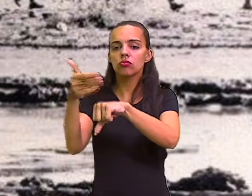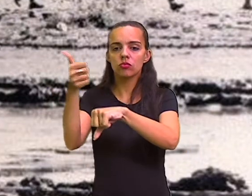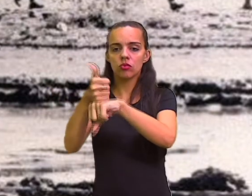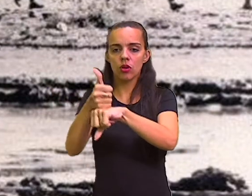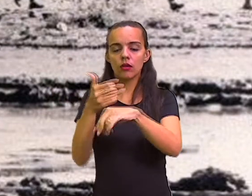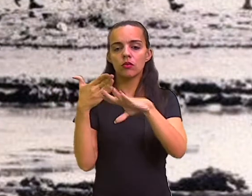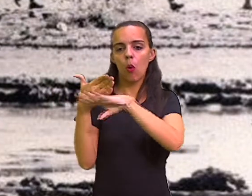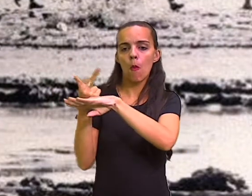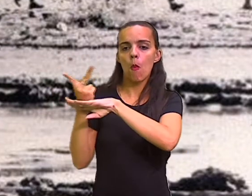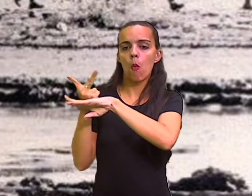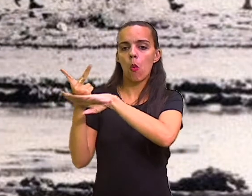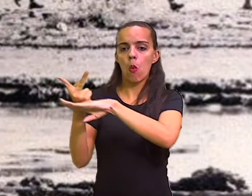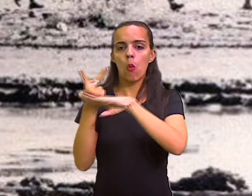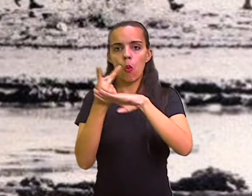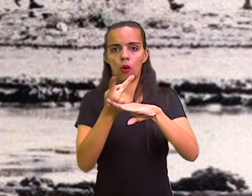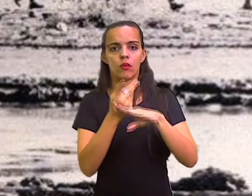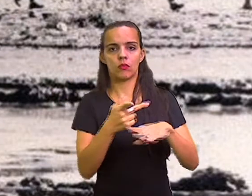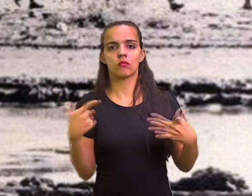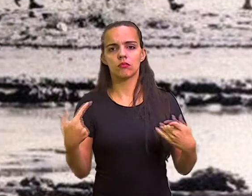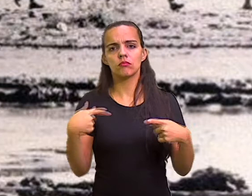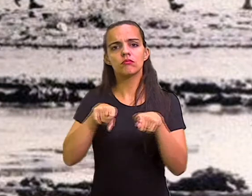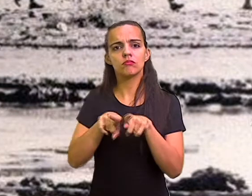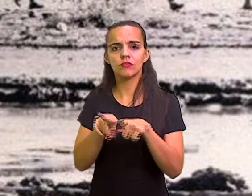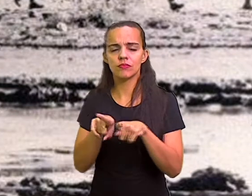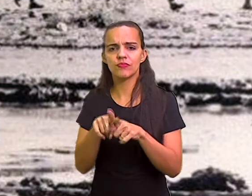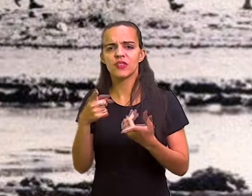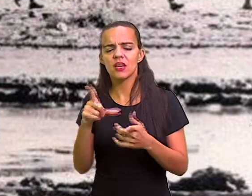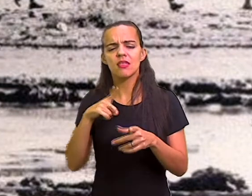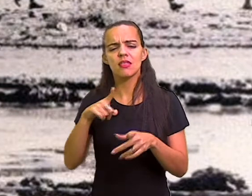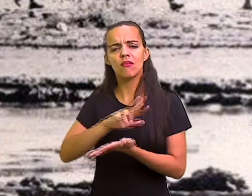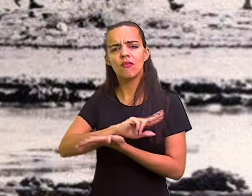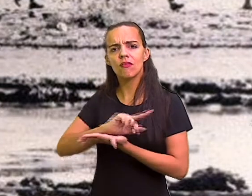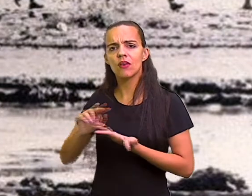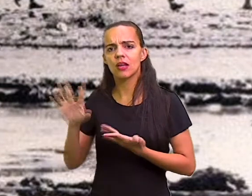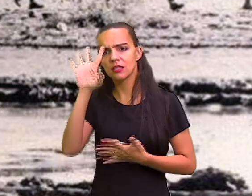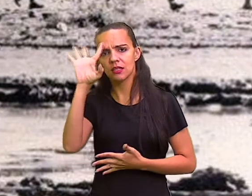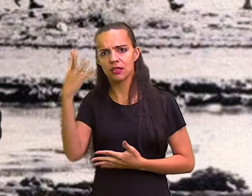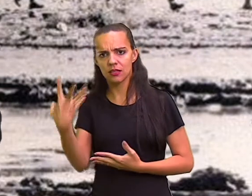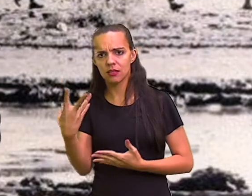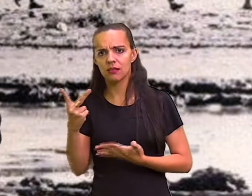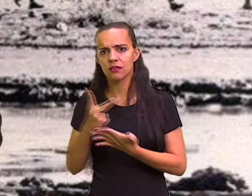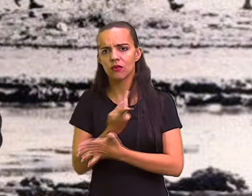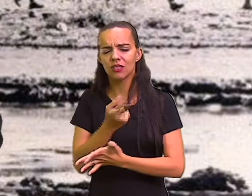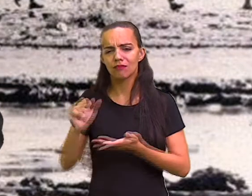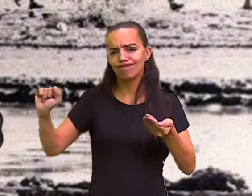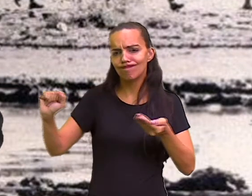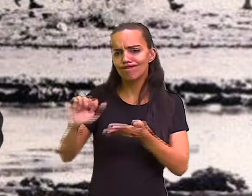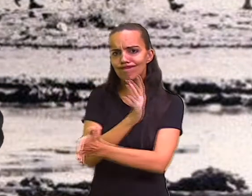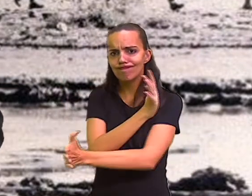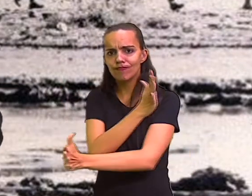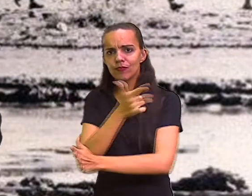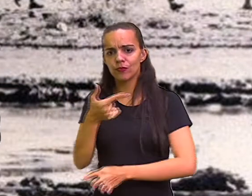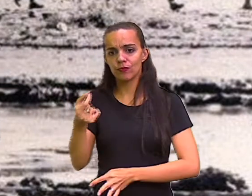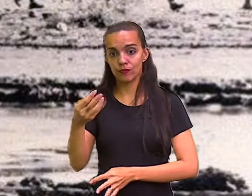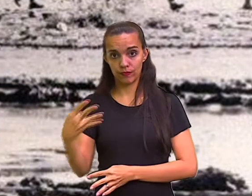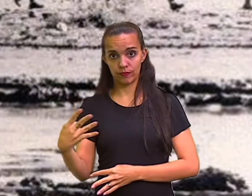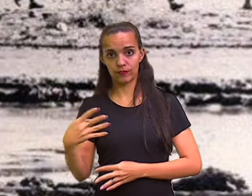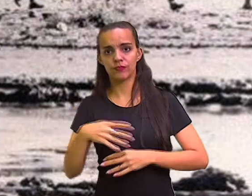proibido. Execuções em massa foram realizadas e ocorreu a destruição da